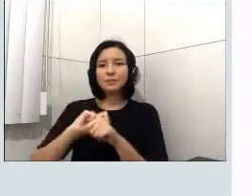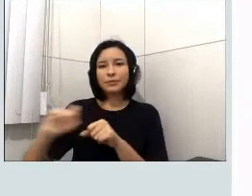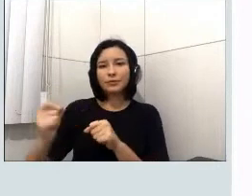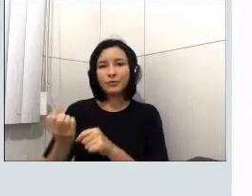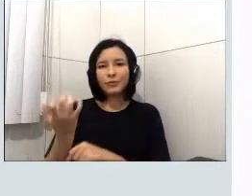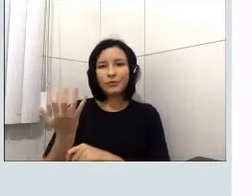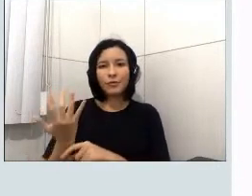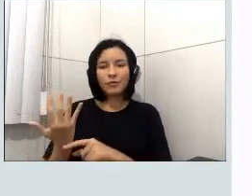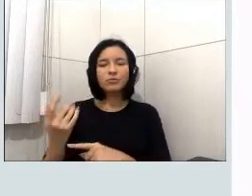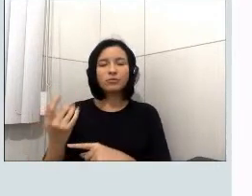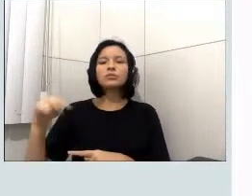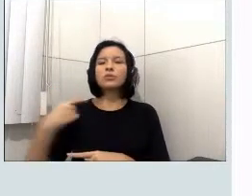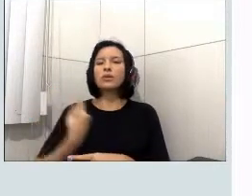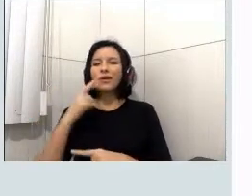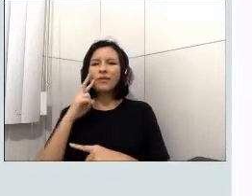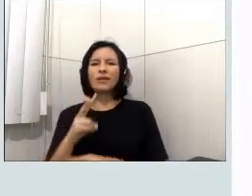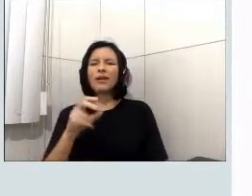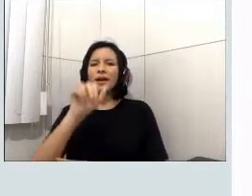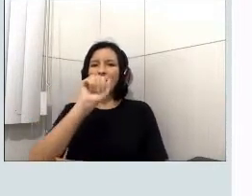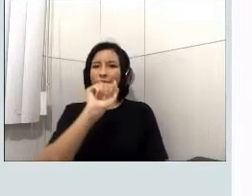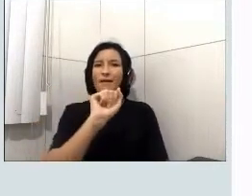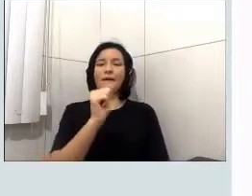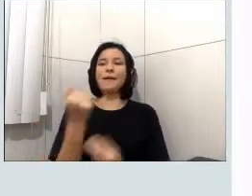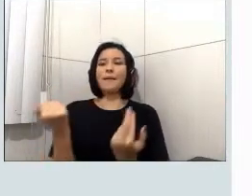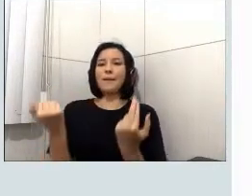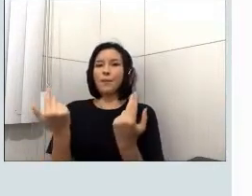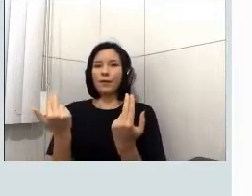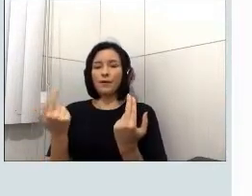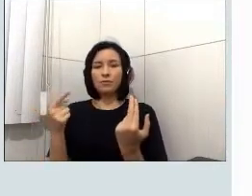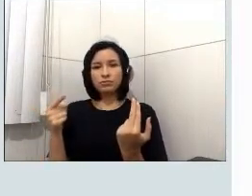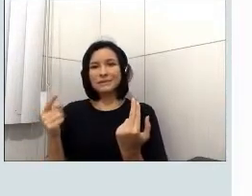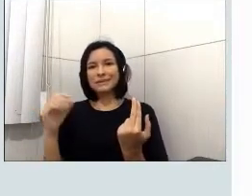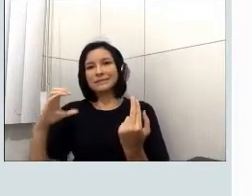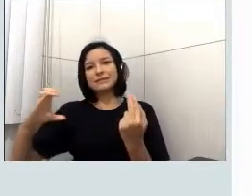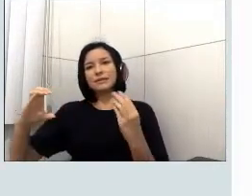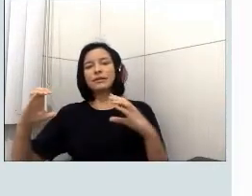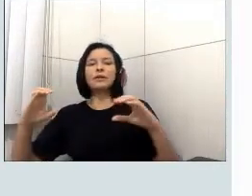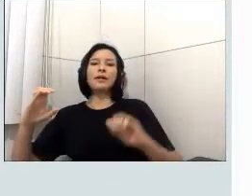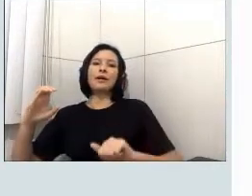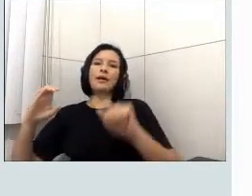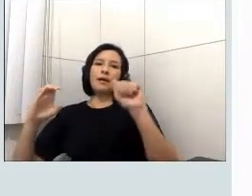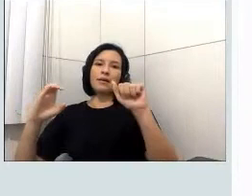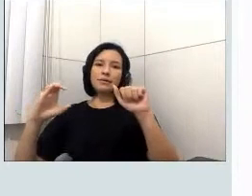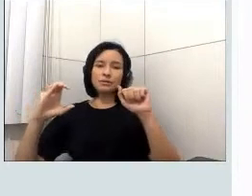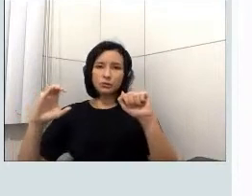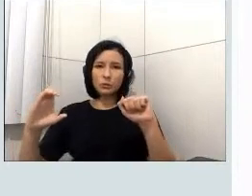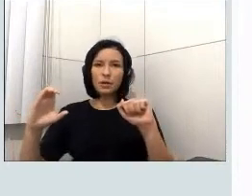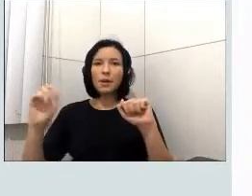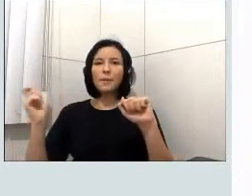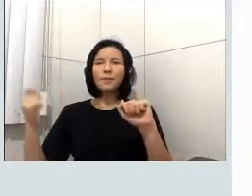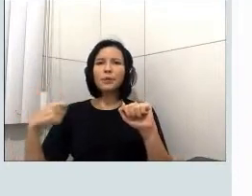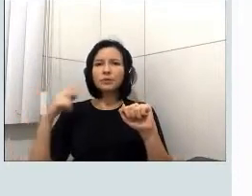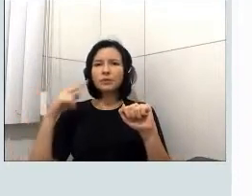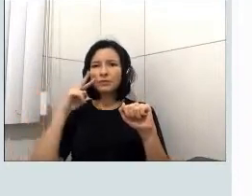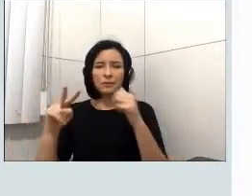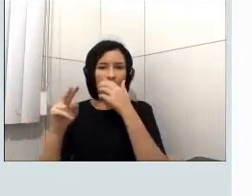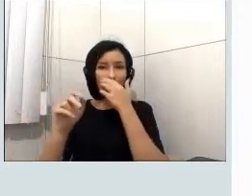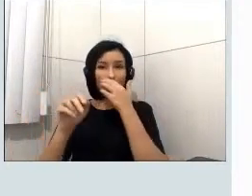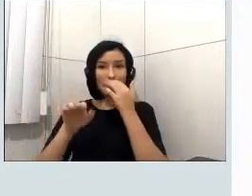sempre A igual a C. Assim, os possíveis valores para B e C